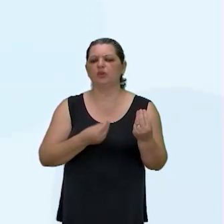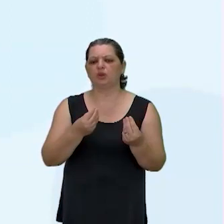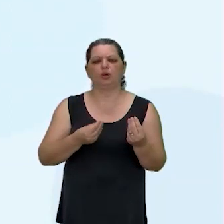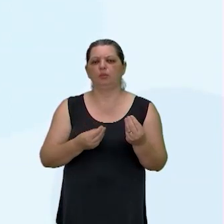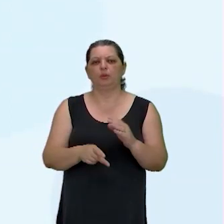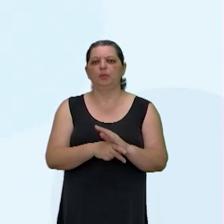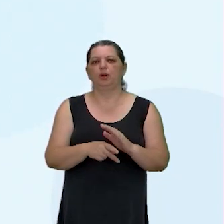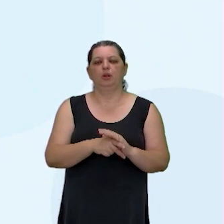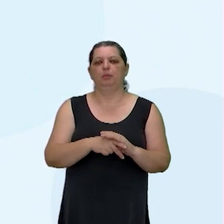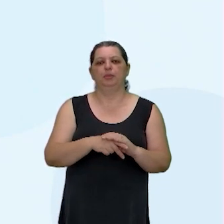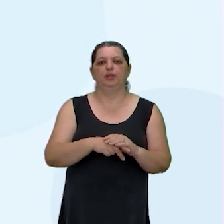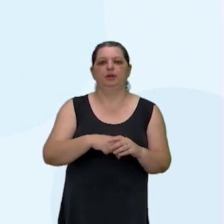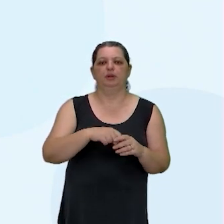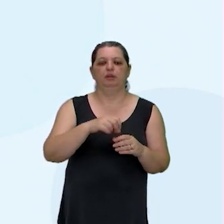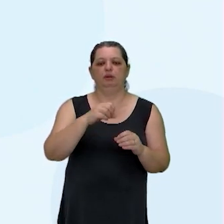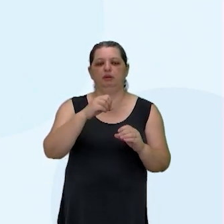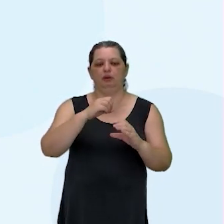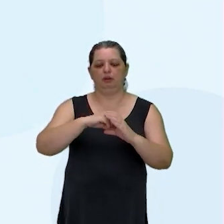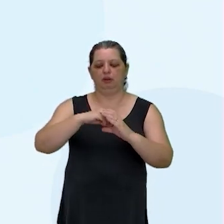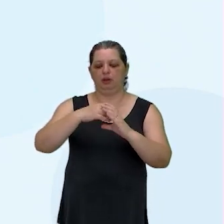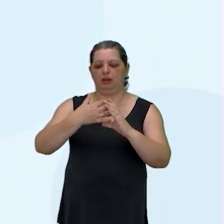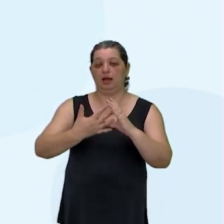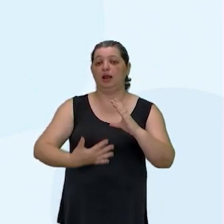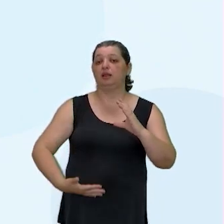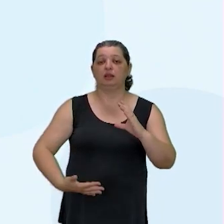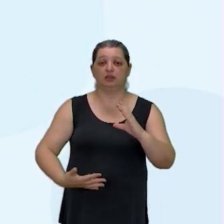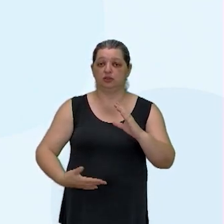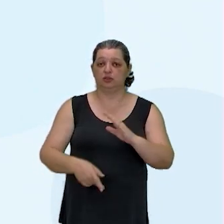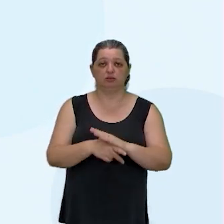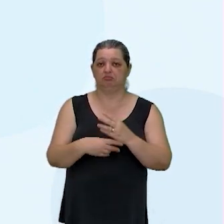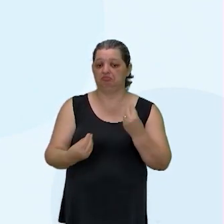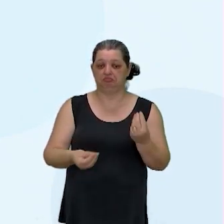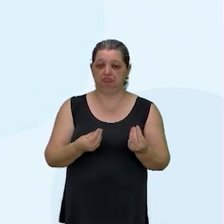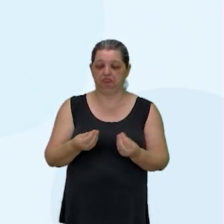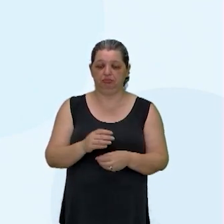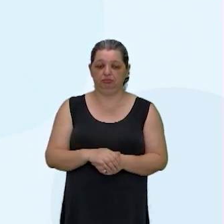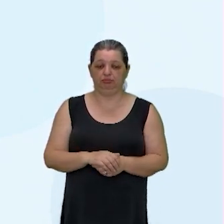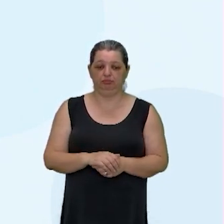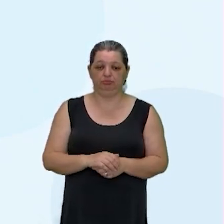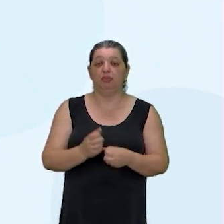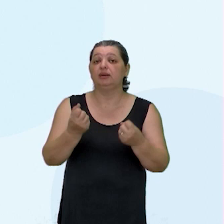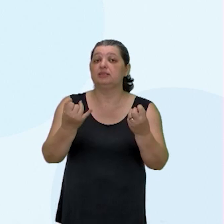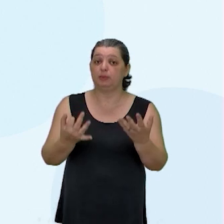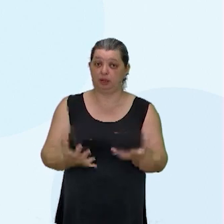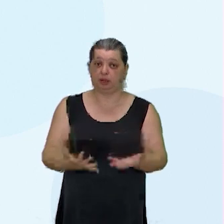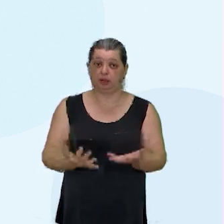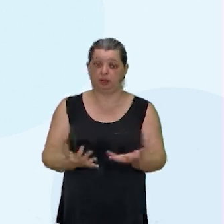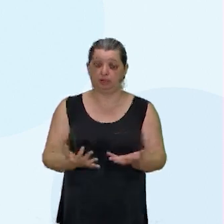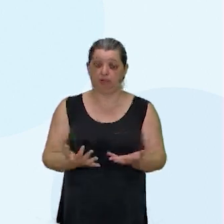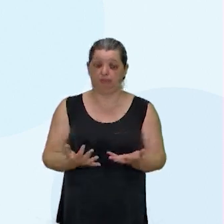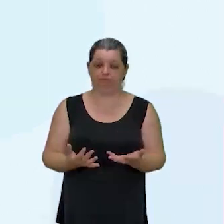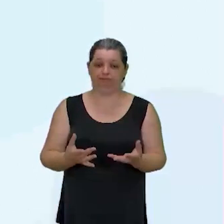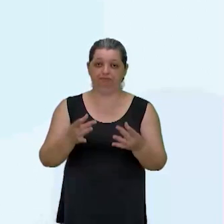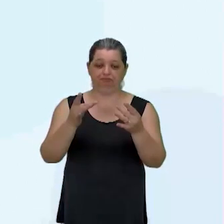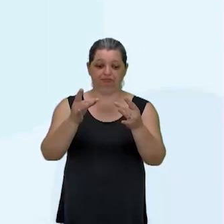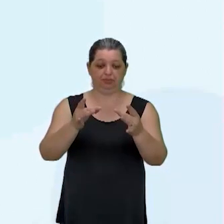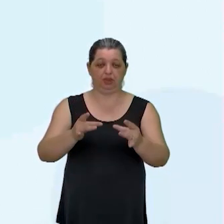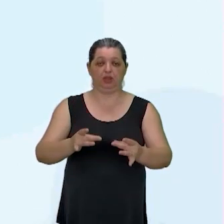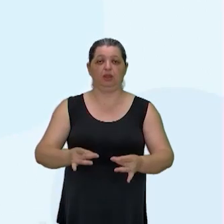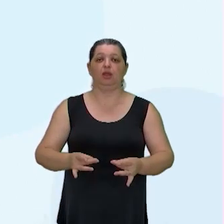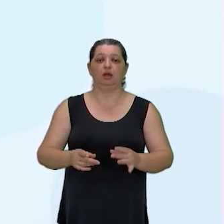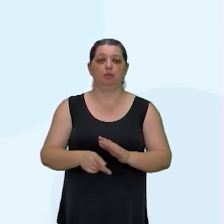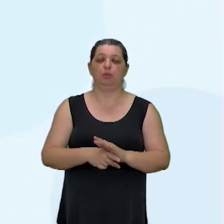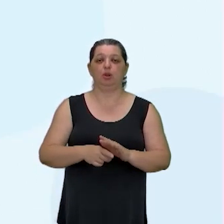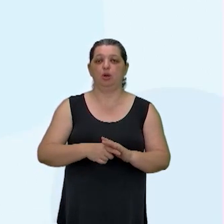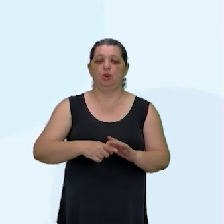caracterizar como é que eu vou me diferenciar as ondas ou caracterizar essas ondas descrever essas ondas